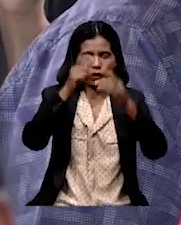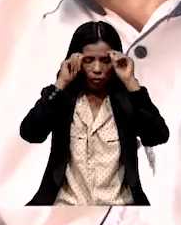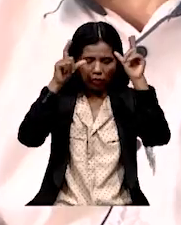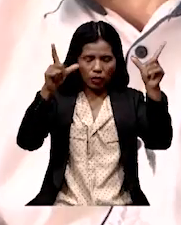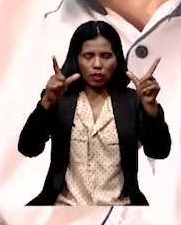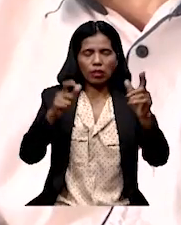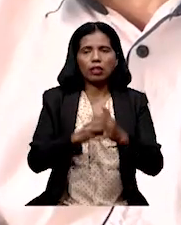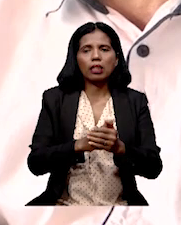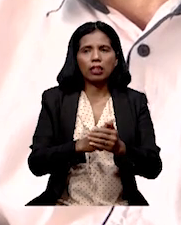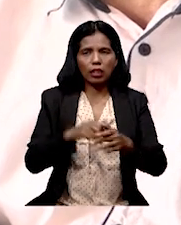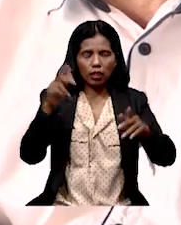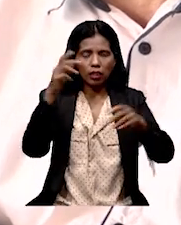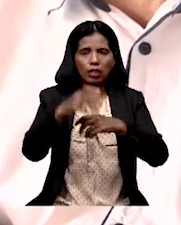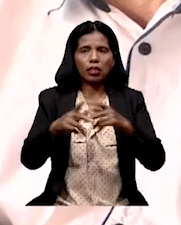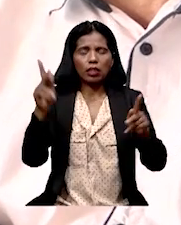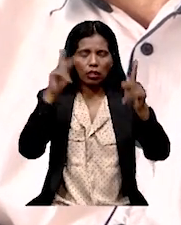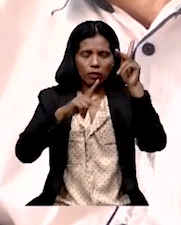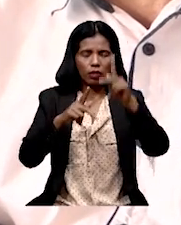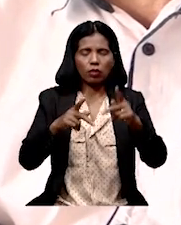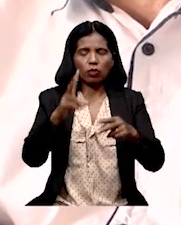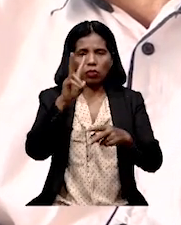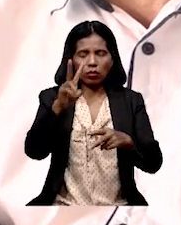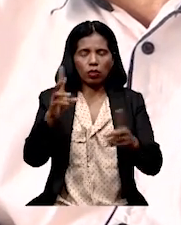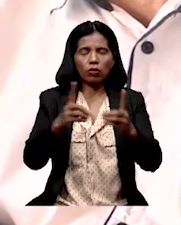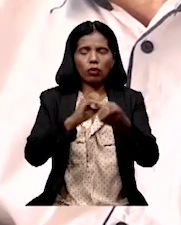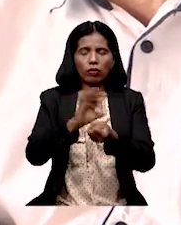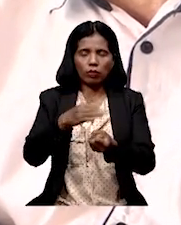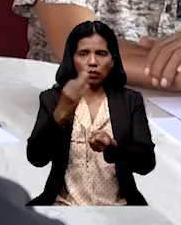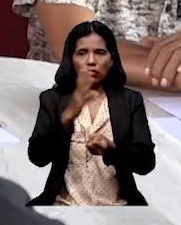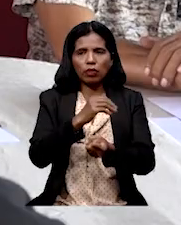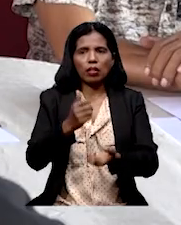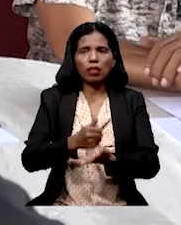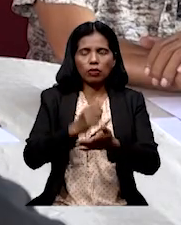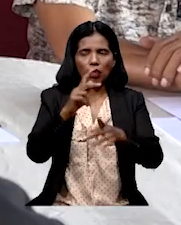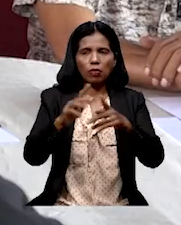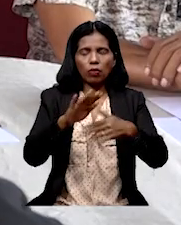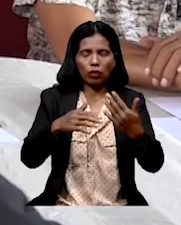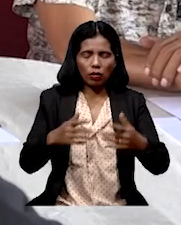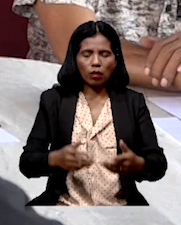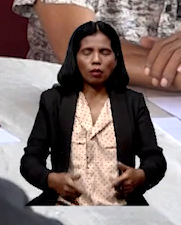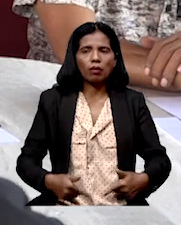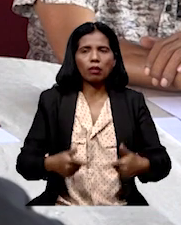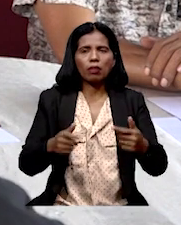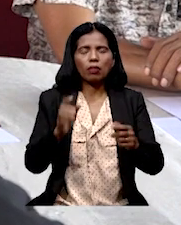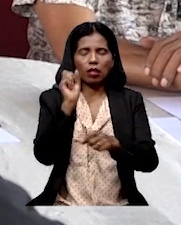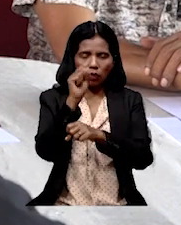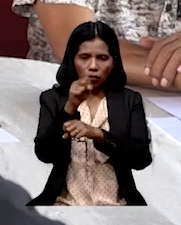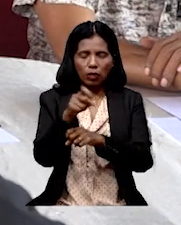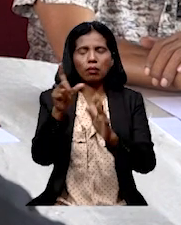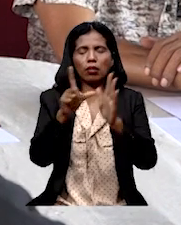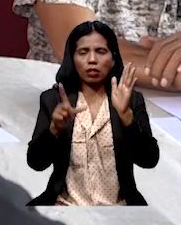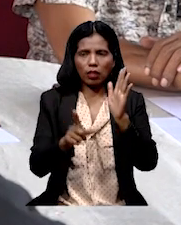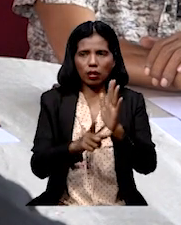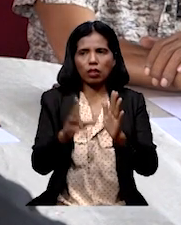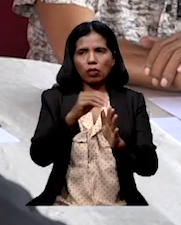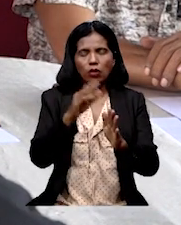Botrua, ho ne decisão de estado de emergência sobre Covid-19, ho de salva povo na vida, no acrug date ba Constituição, lei no